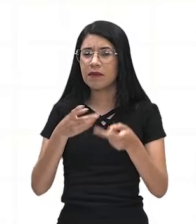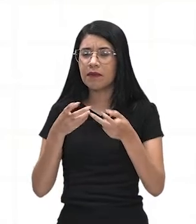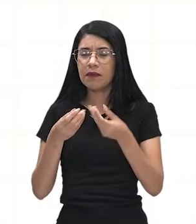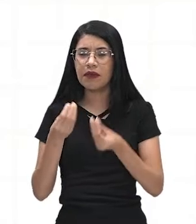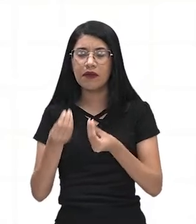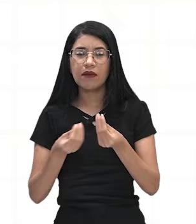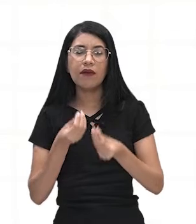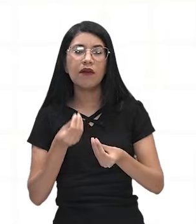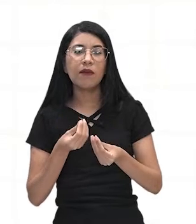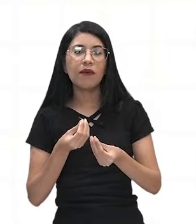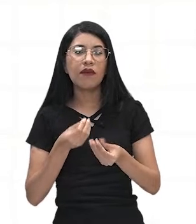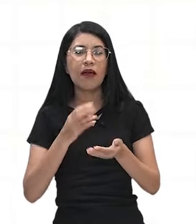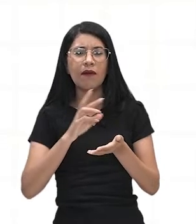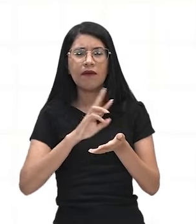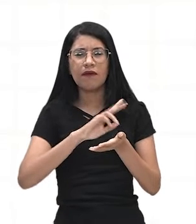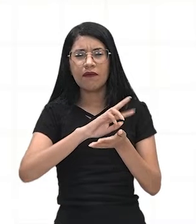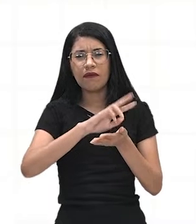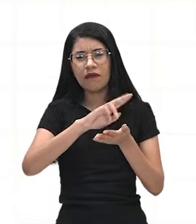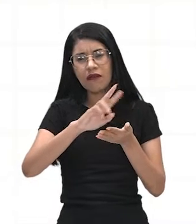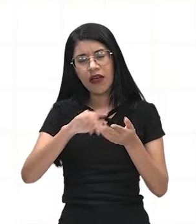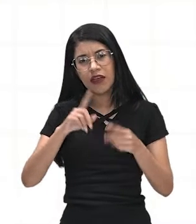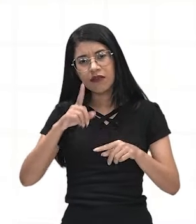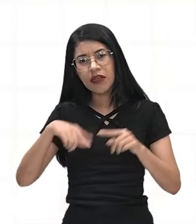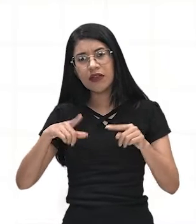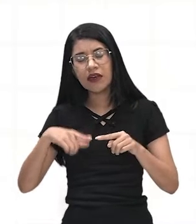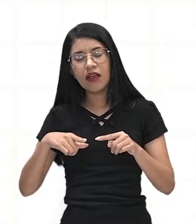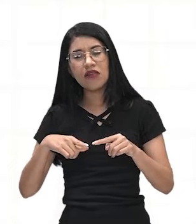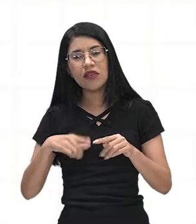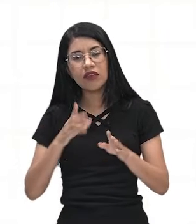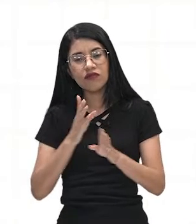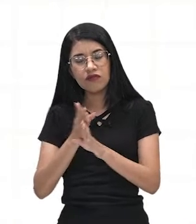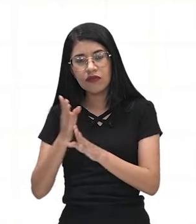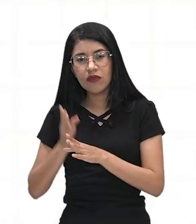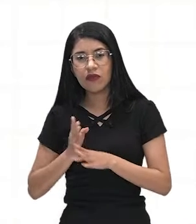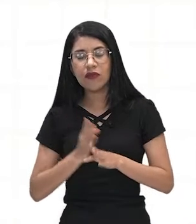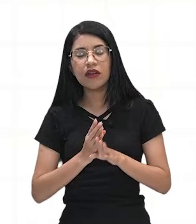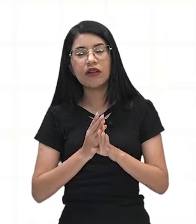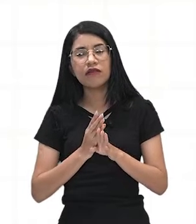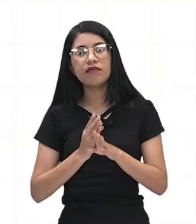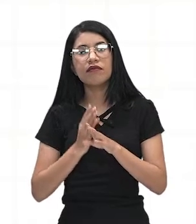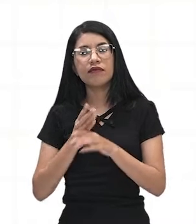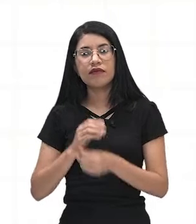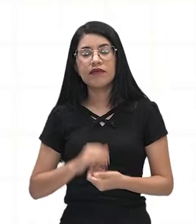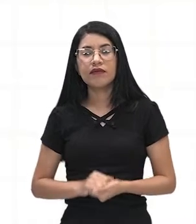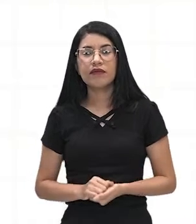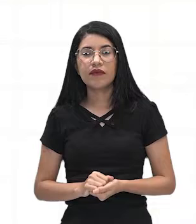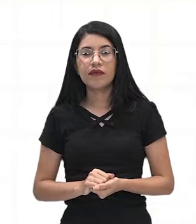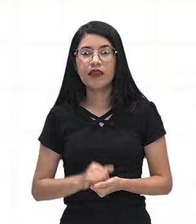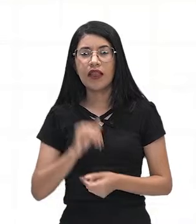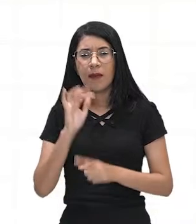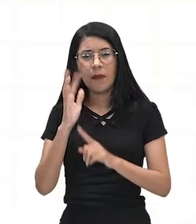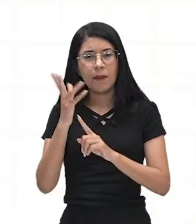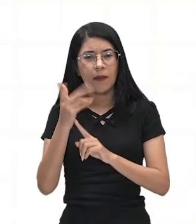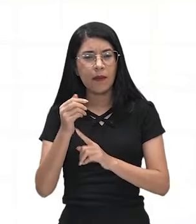desses rastros que elas deixaram ao longo da história, né? Como artefatos